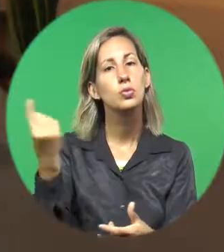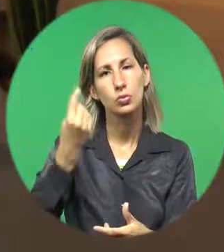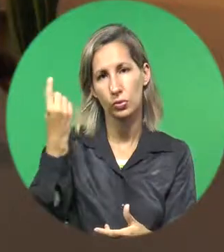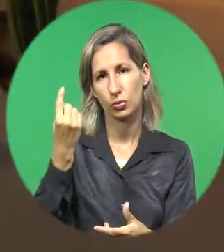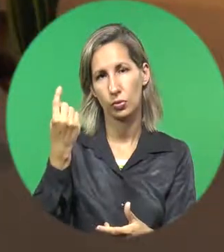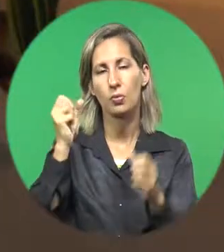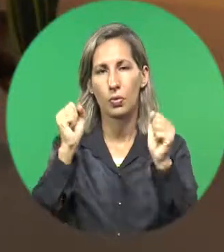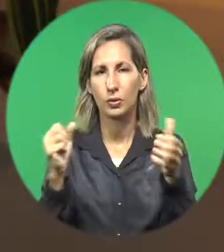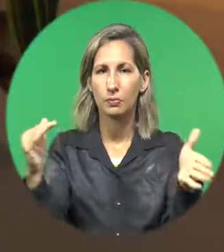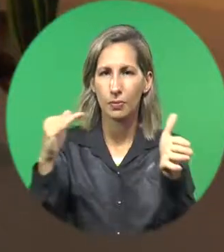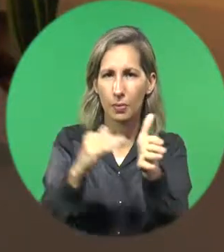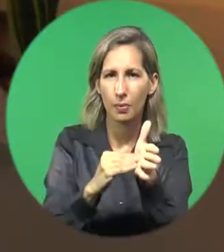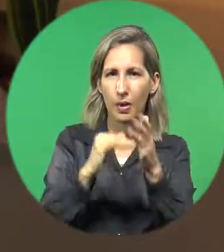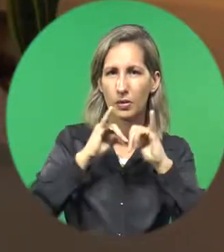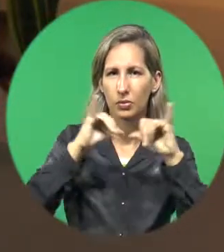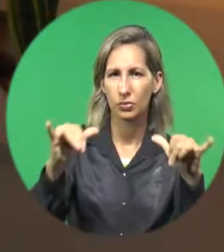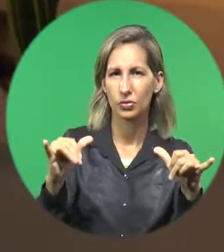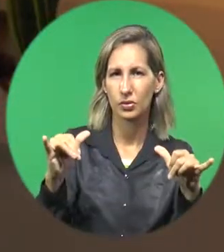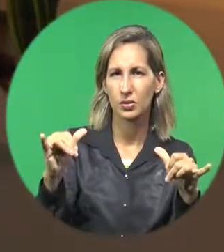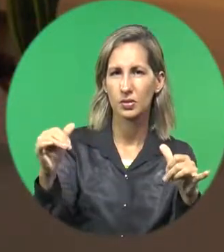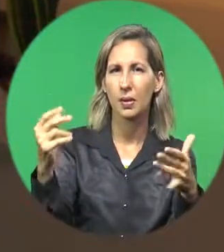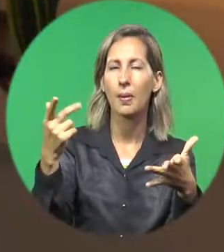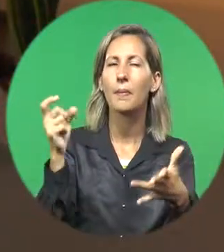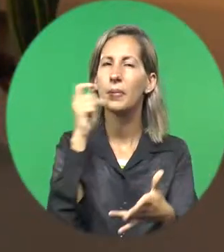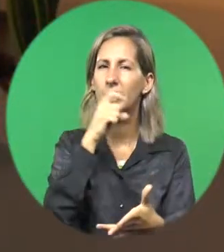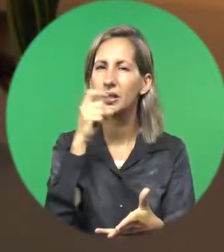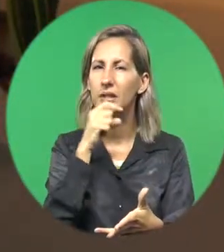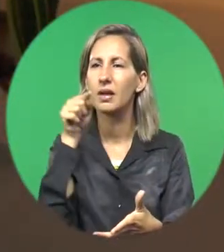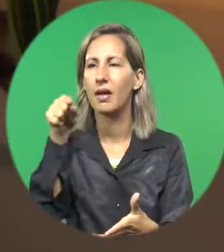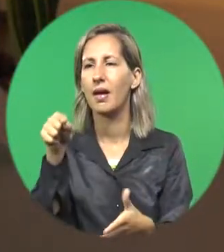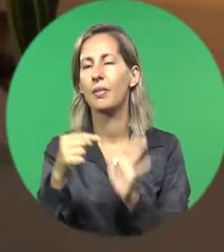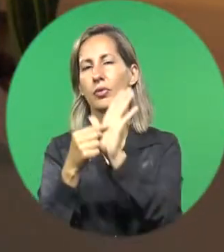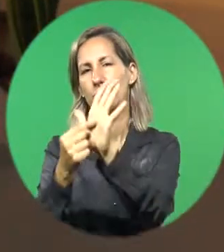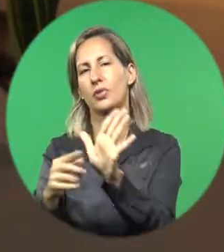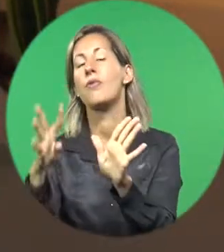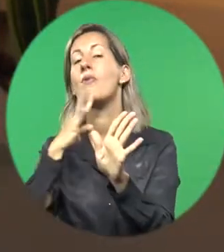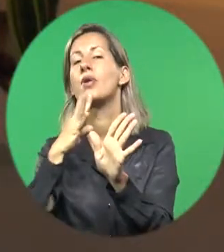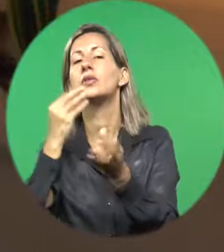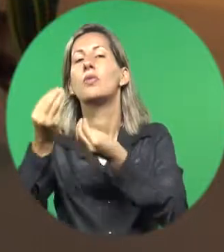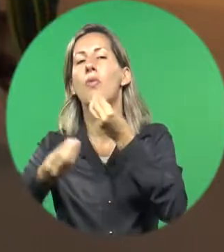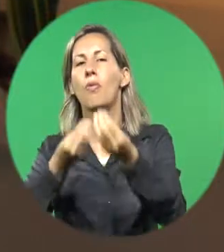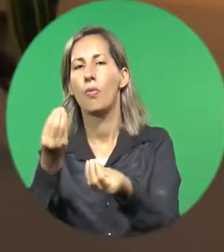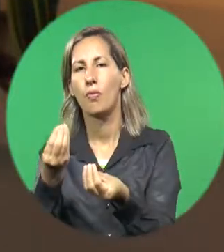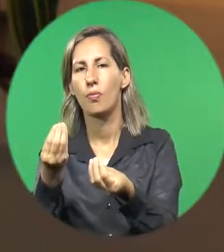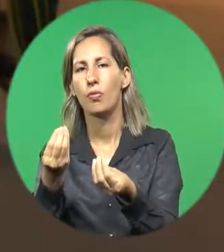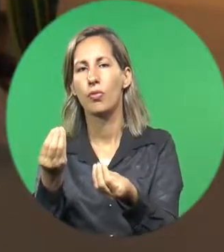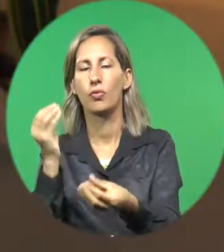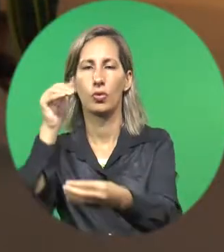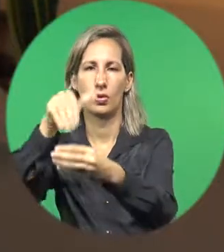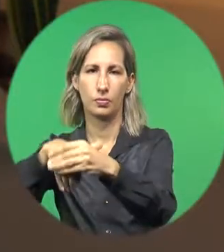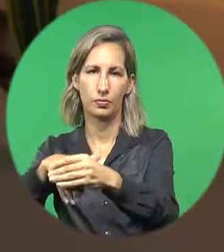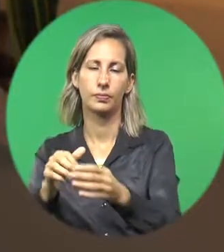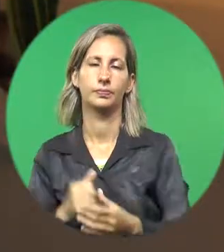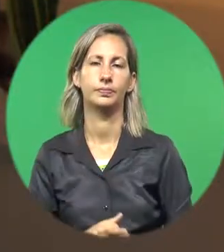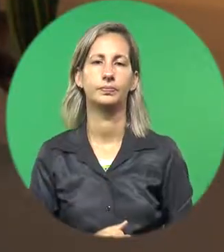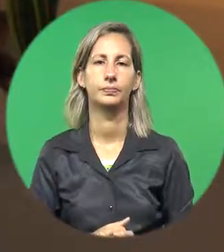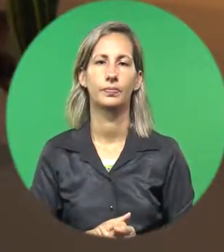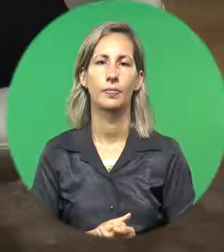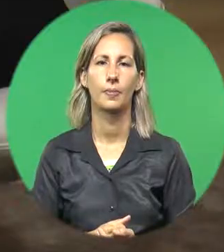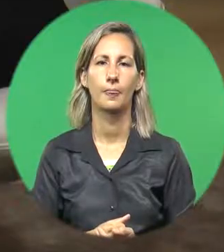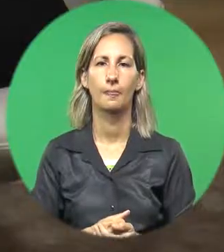a única maneira de barrar uma notícia inverídica é as pessoas tendo conhecimento de como realmente o processo